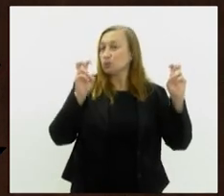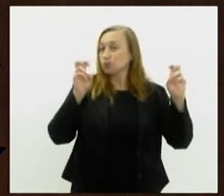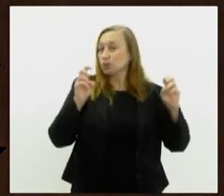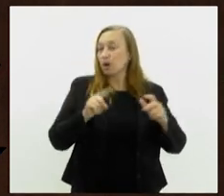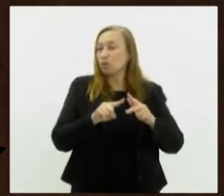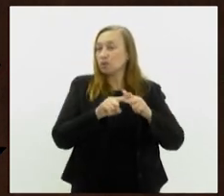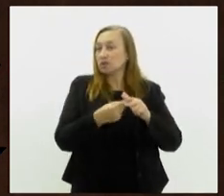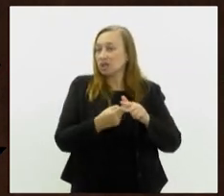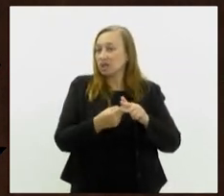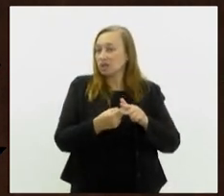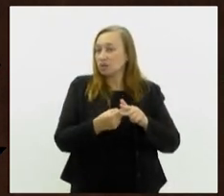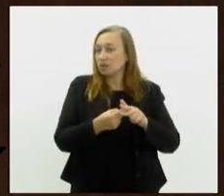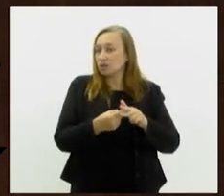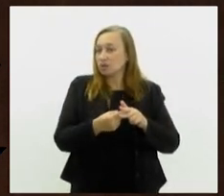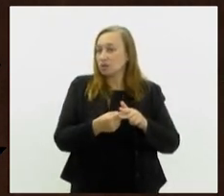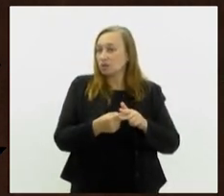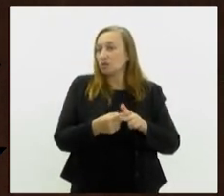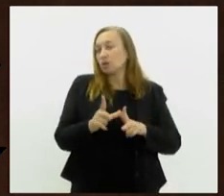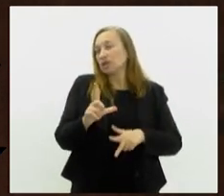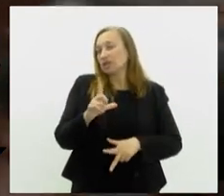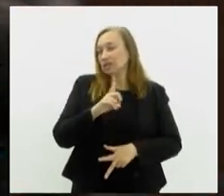alteram aquilo que tem